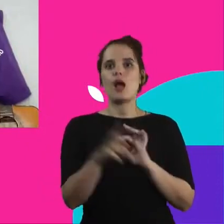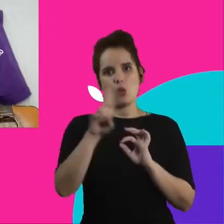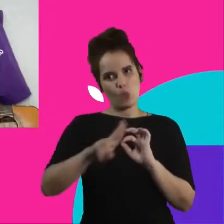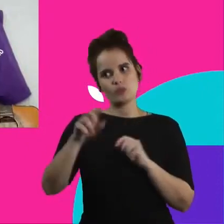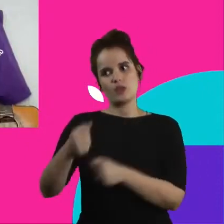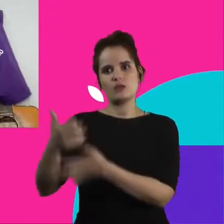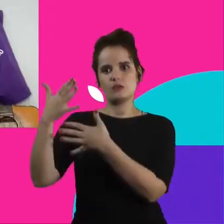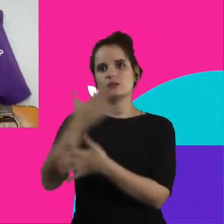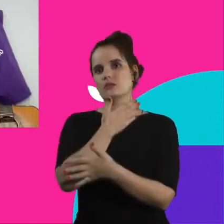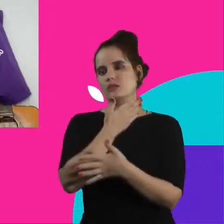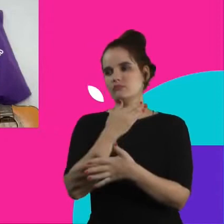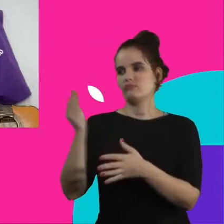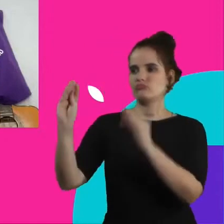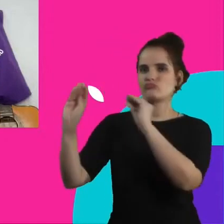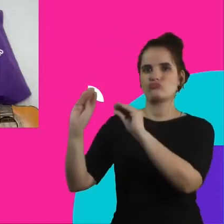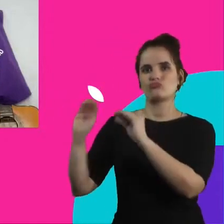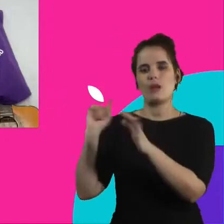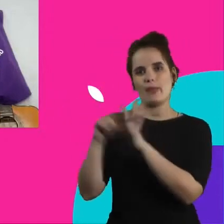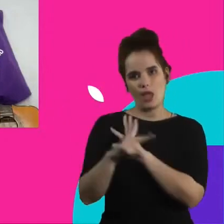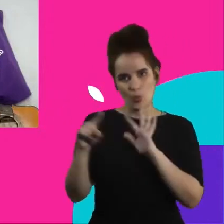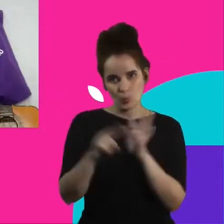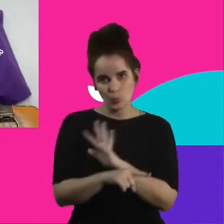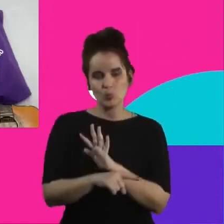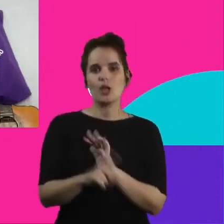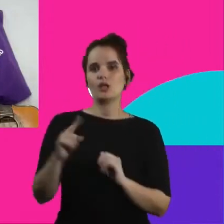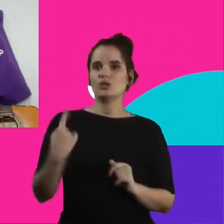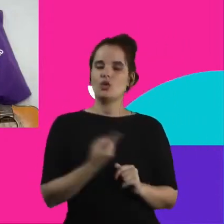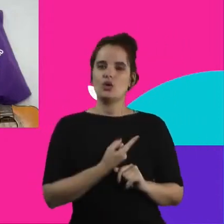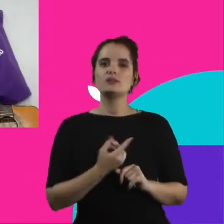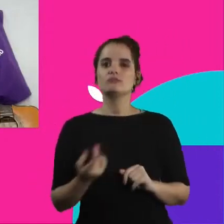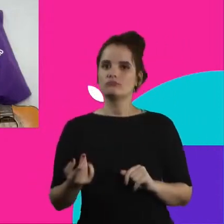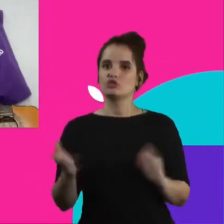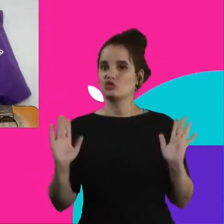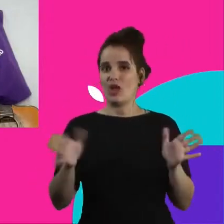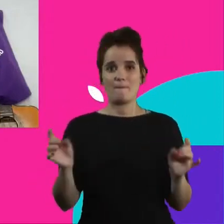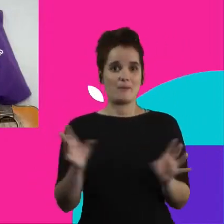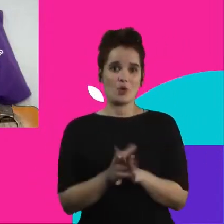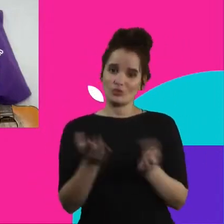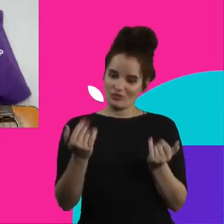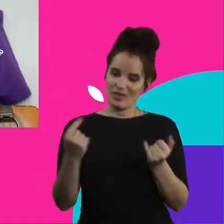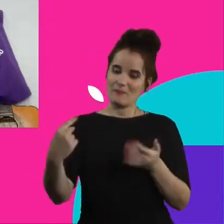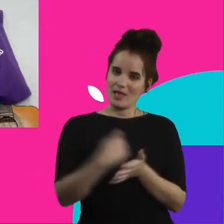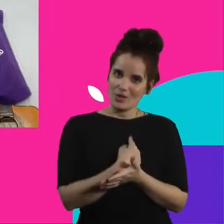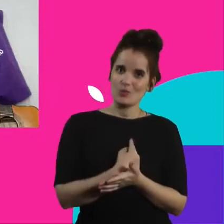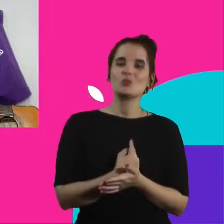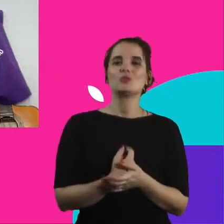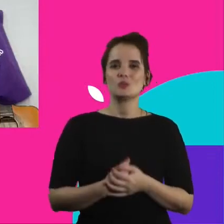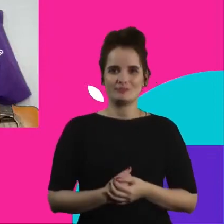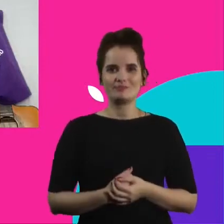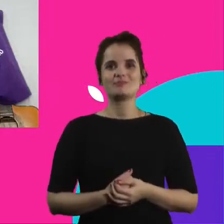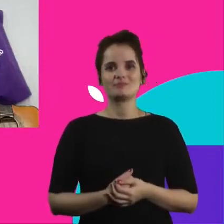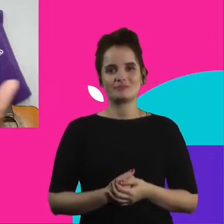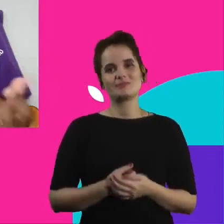painel do evento, você pode enviar suas perguntas. Nós estamos aqui prontos para receber as suas perguntas com a nossa equipe